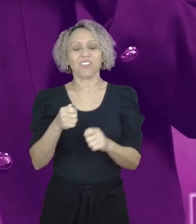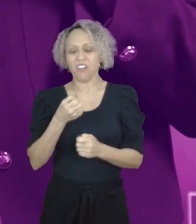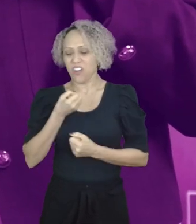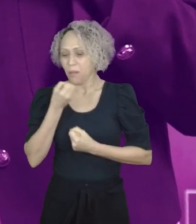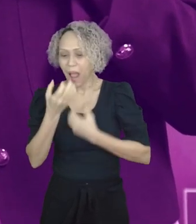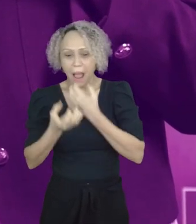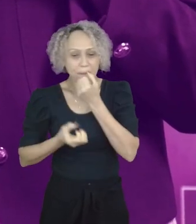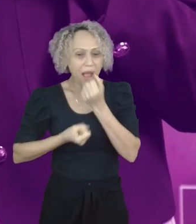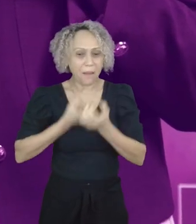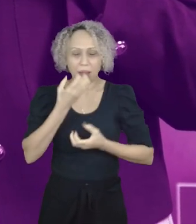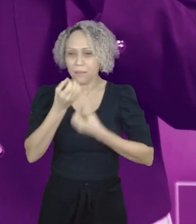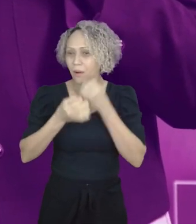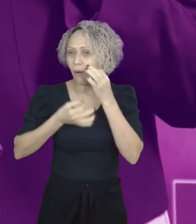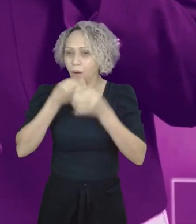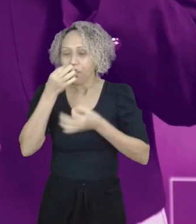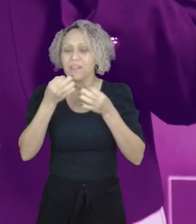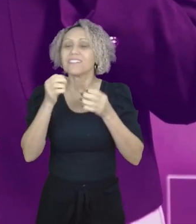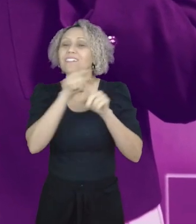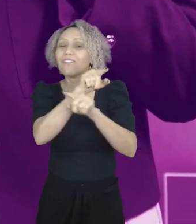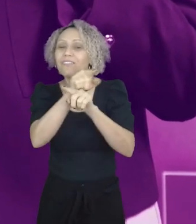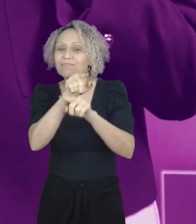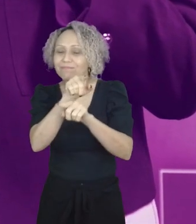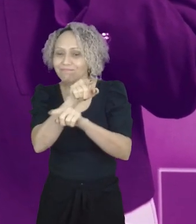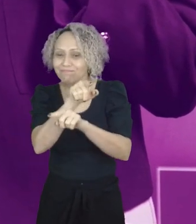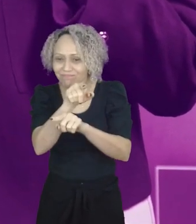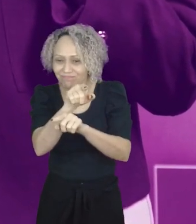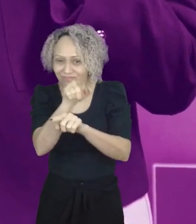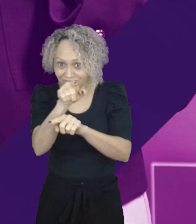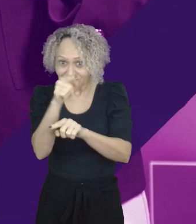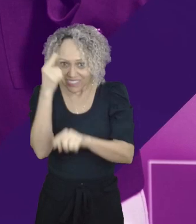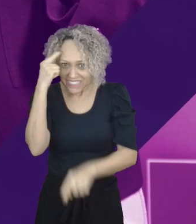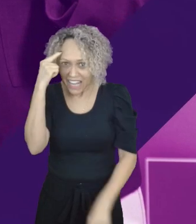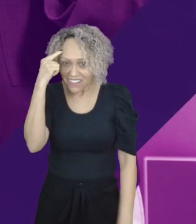ser ouvida, tenho sonhos pra viver.